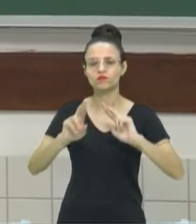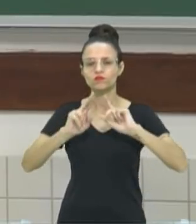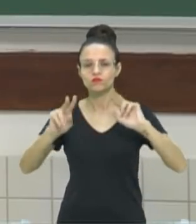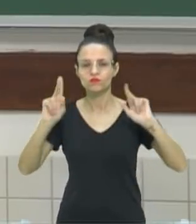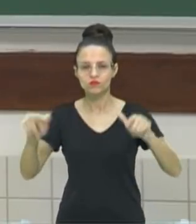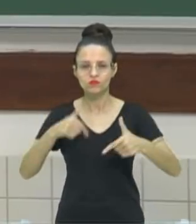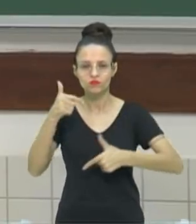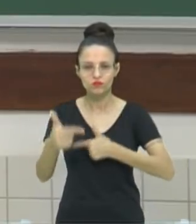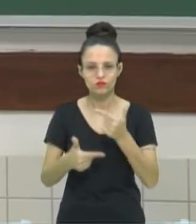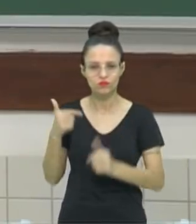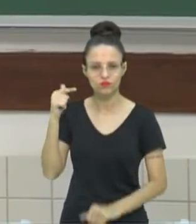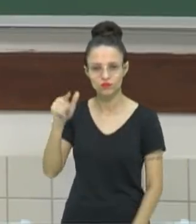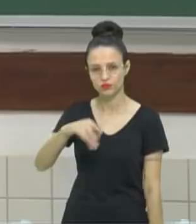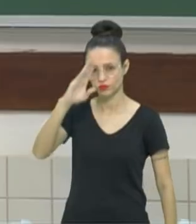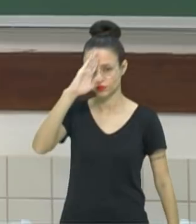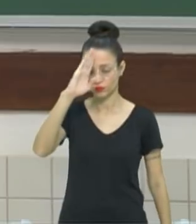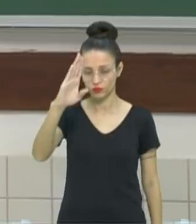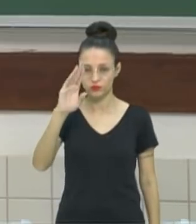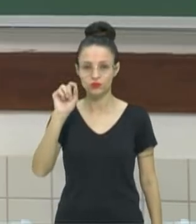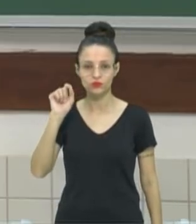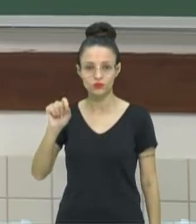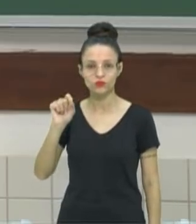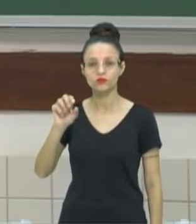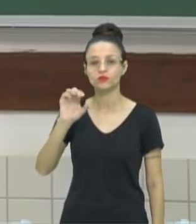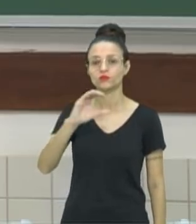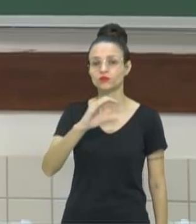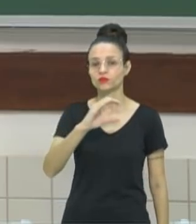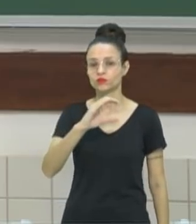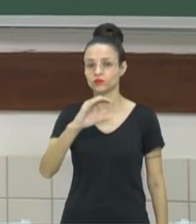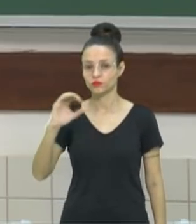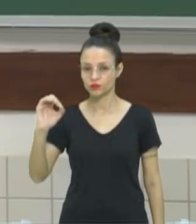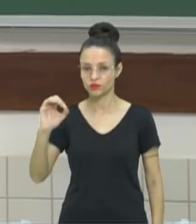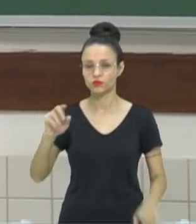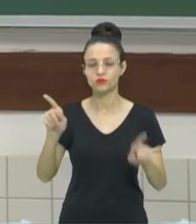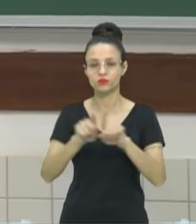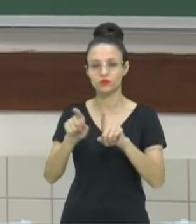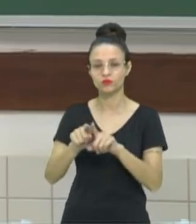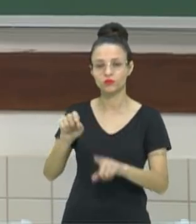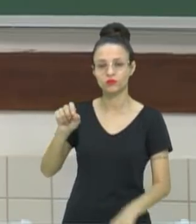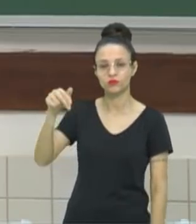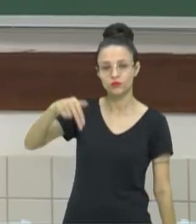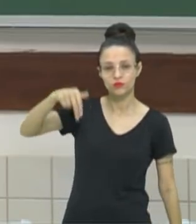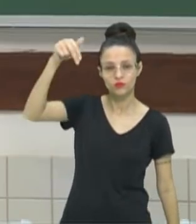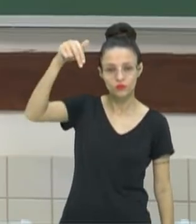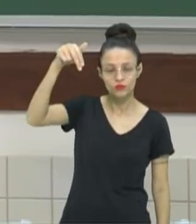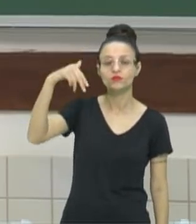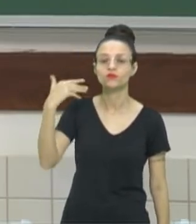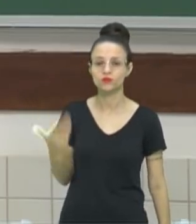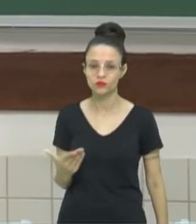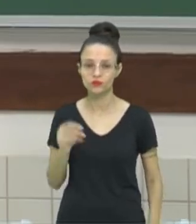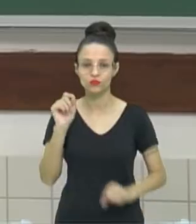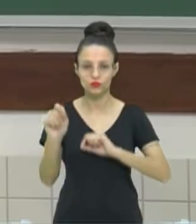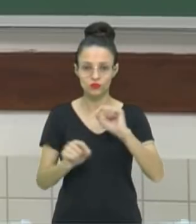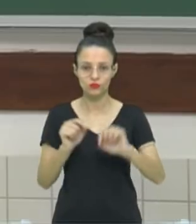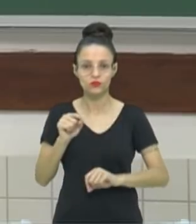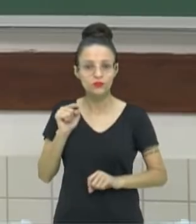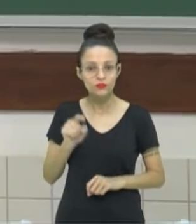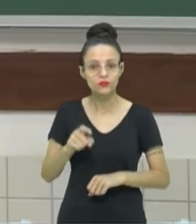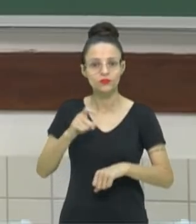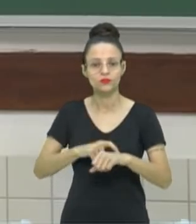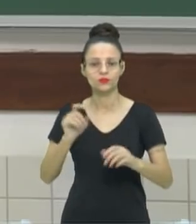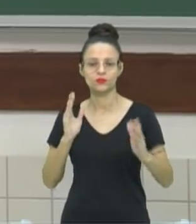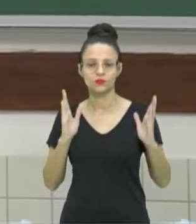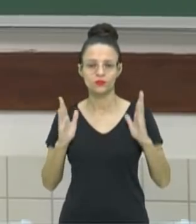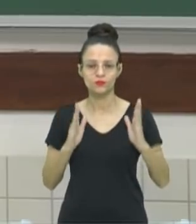tipos de atividades, principalmente no centro-oeste e algumas áreas da região norte. Então, é nesse momento em que